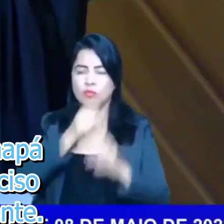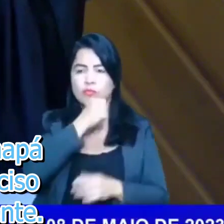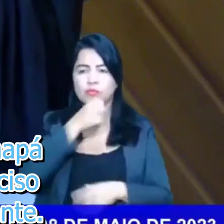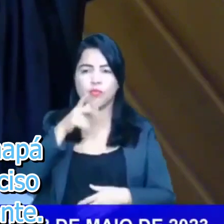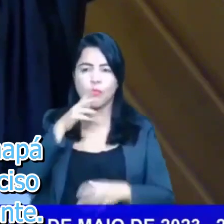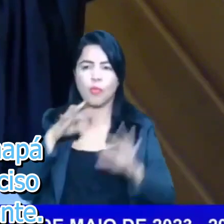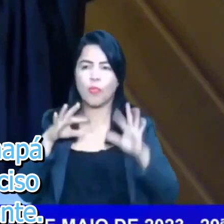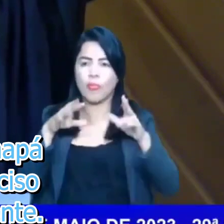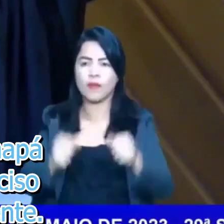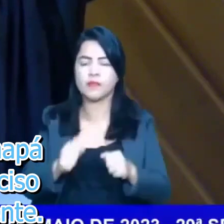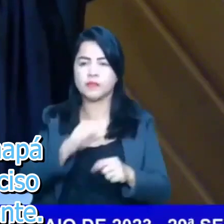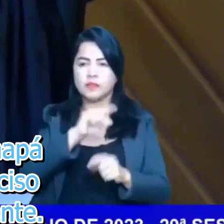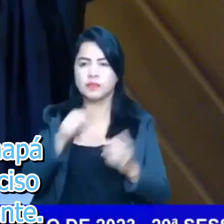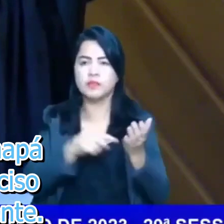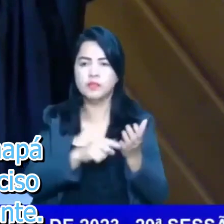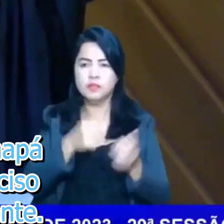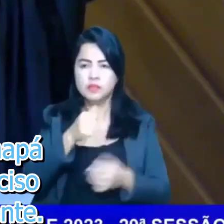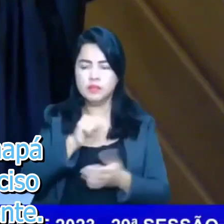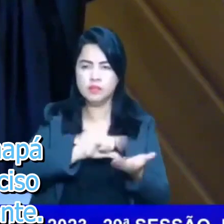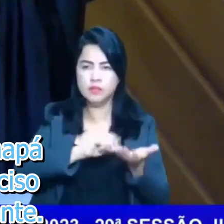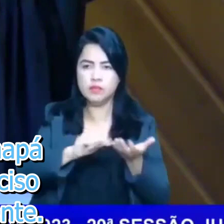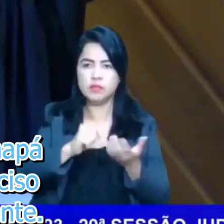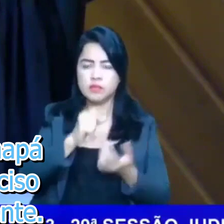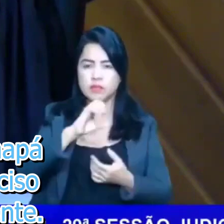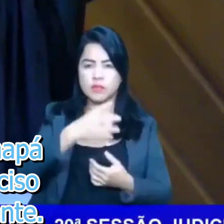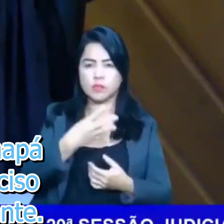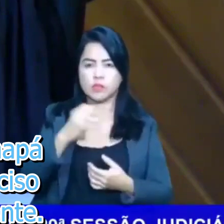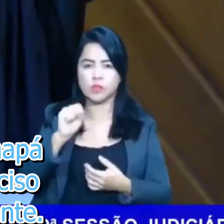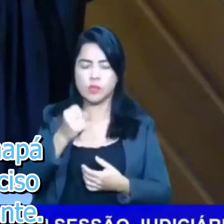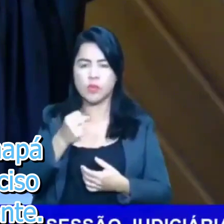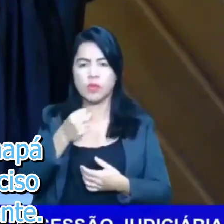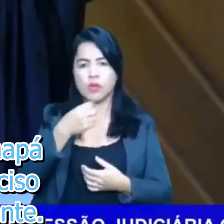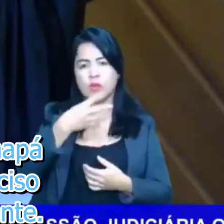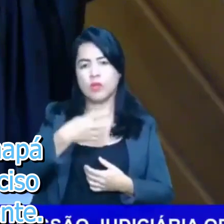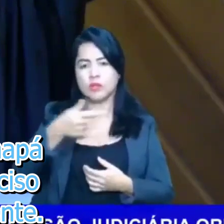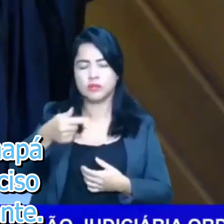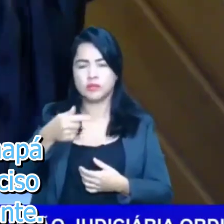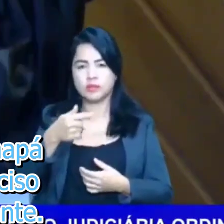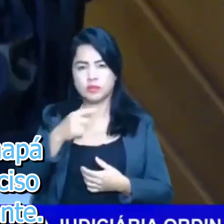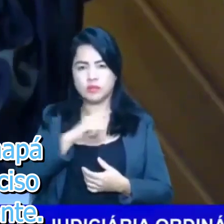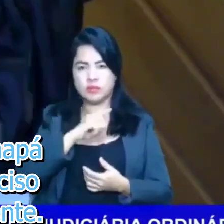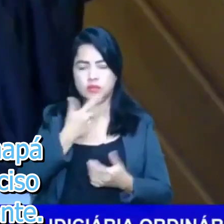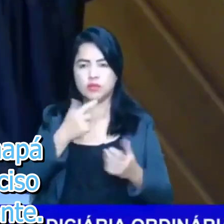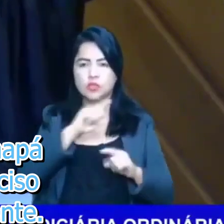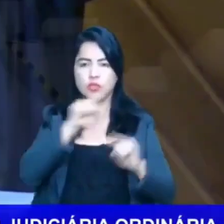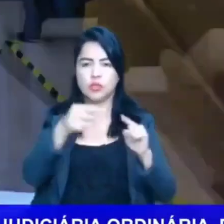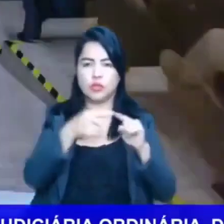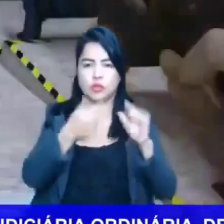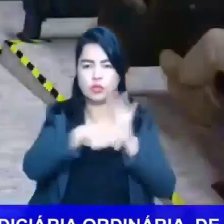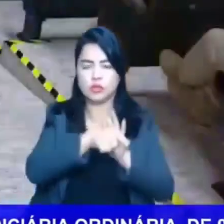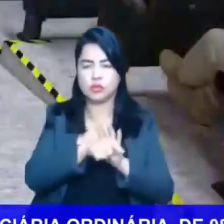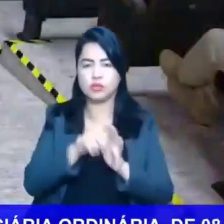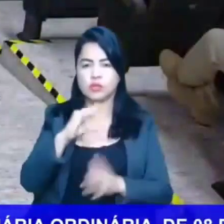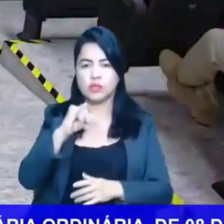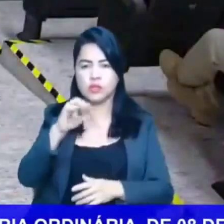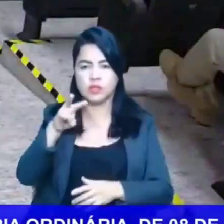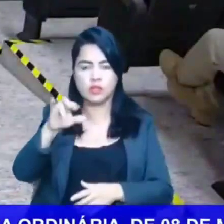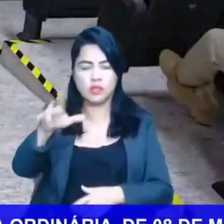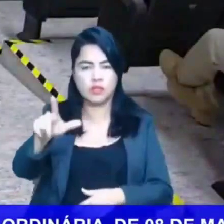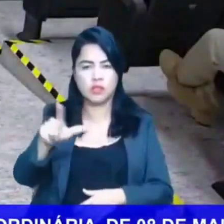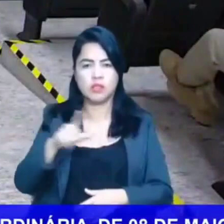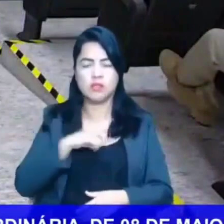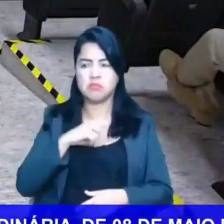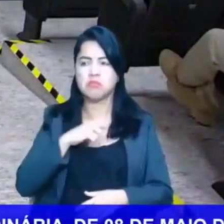Todos, na forma do artigo 487, inciso 6 do Código de Processo Civil, senhor presidente. Alguma divergência?